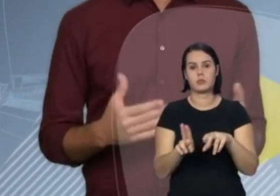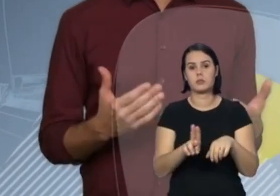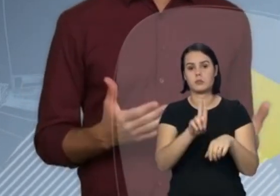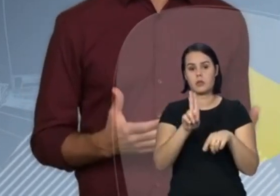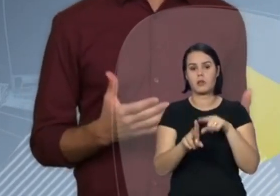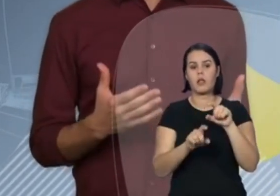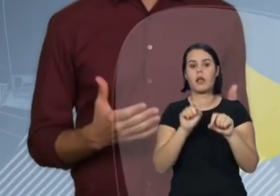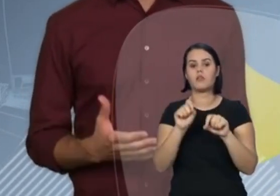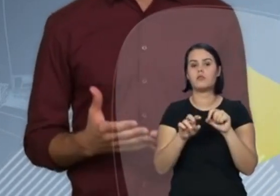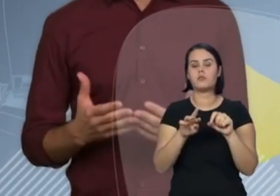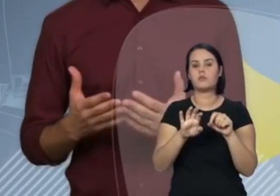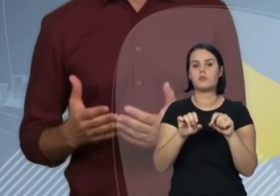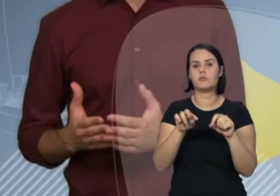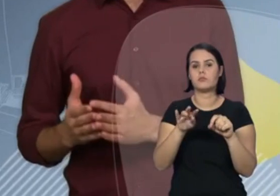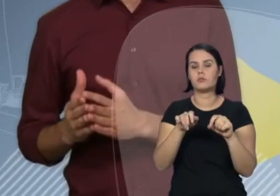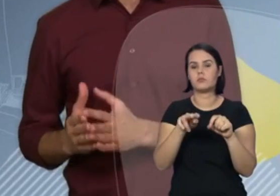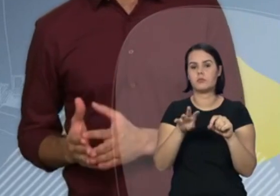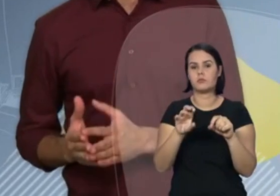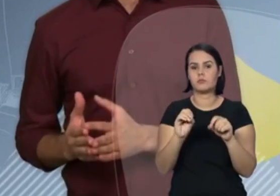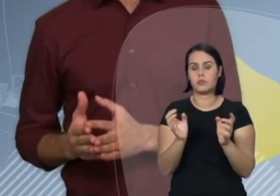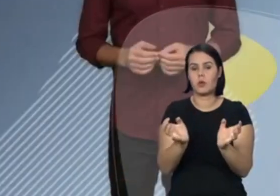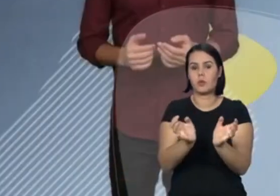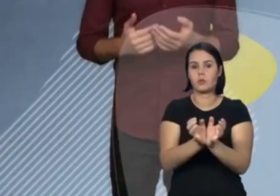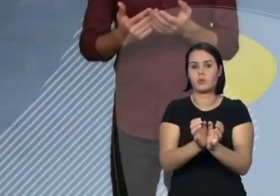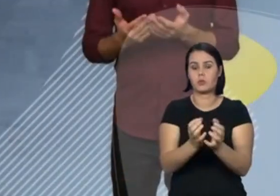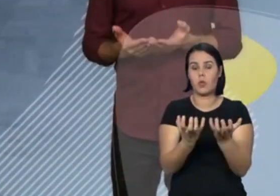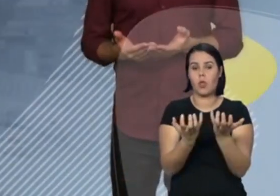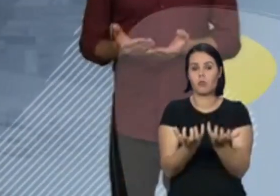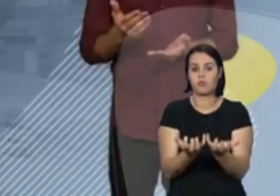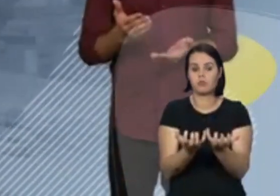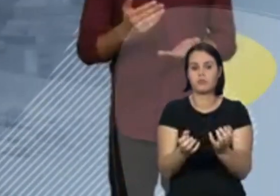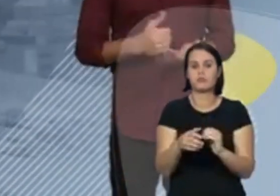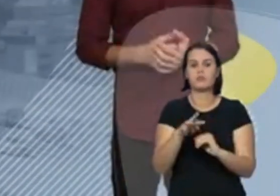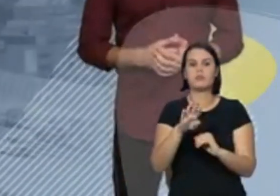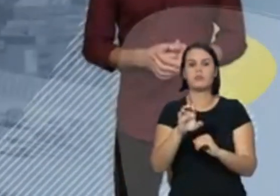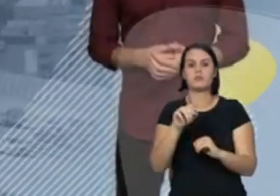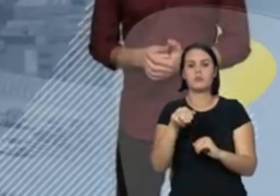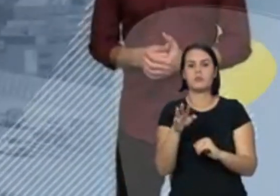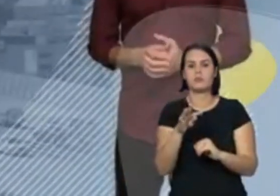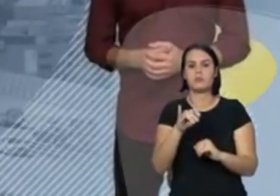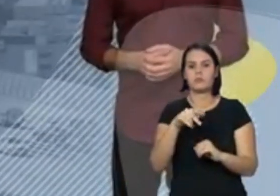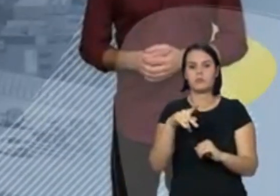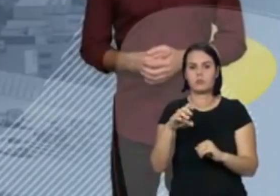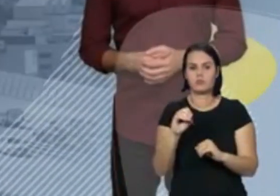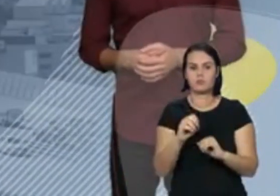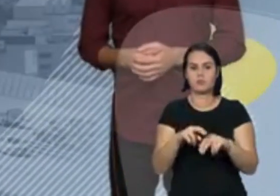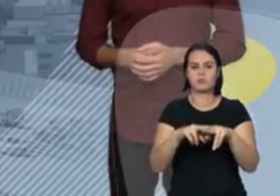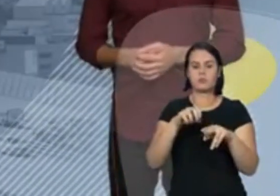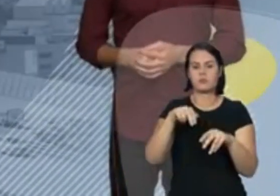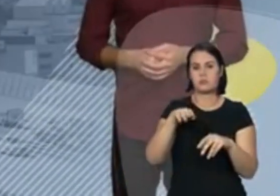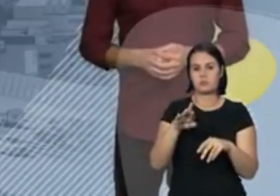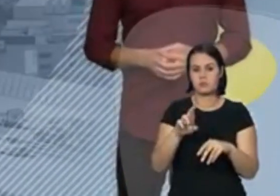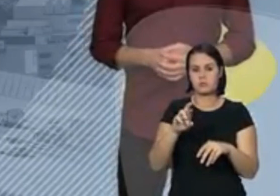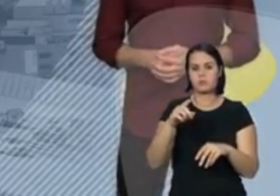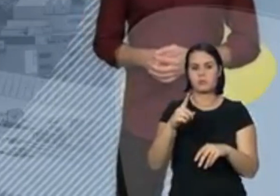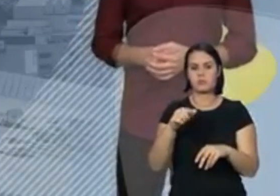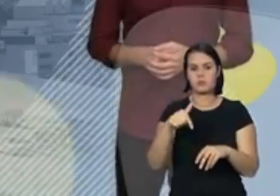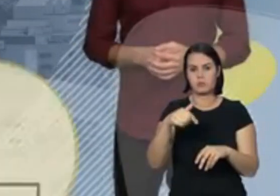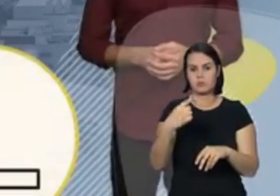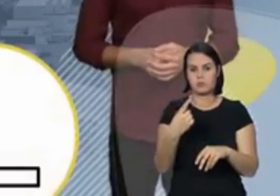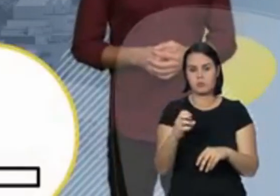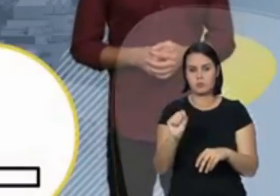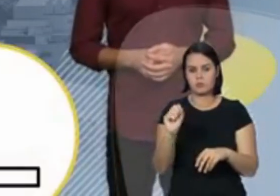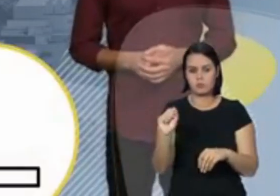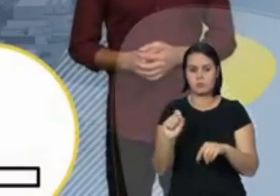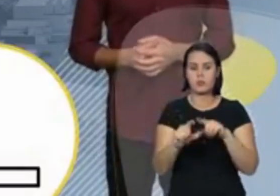trem-tipo para representar o conjunto de carregamentos móveis. O trem-tipo, segundo a NBR 7188, é utilizado para simular